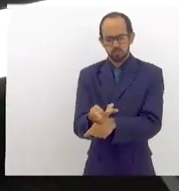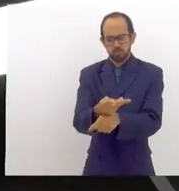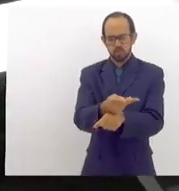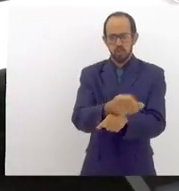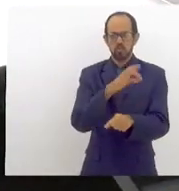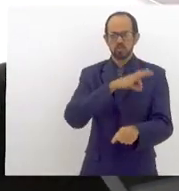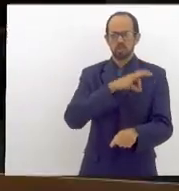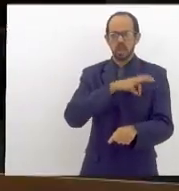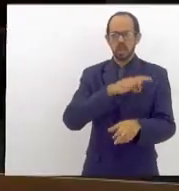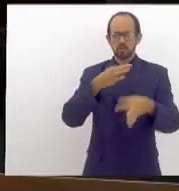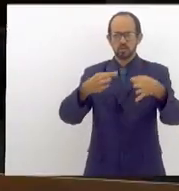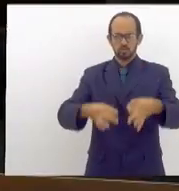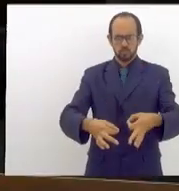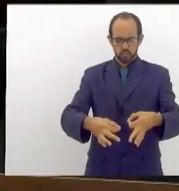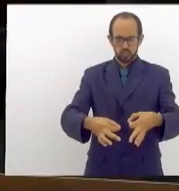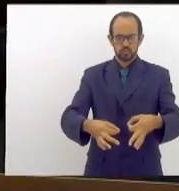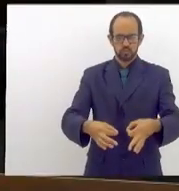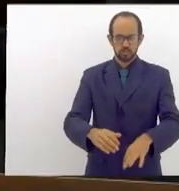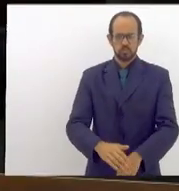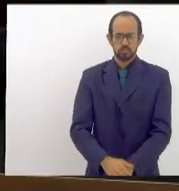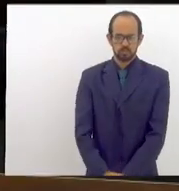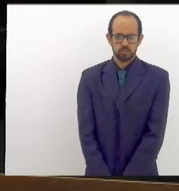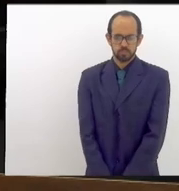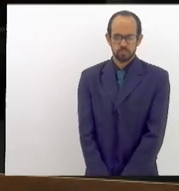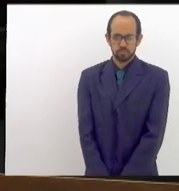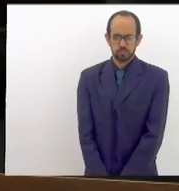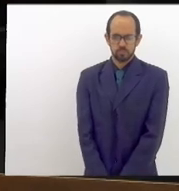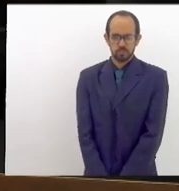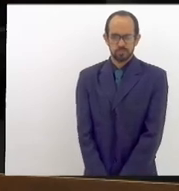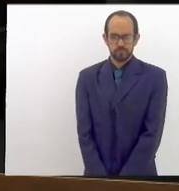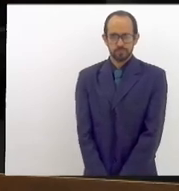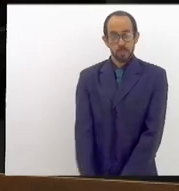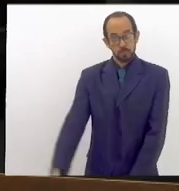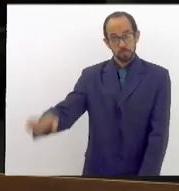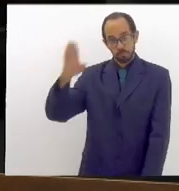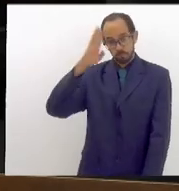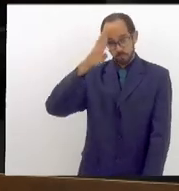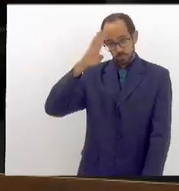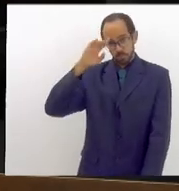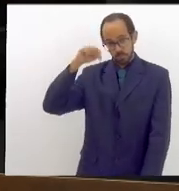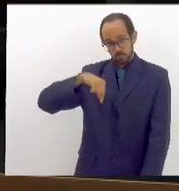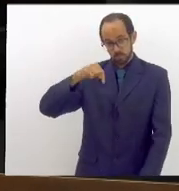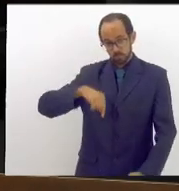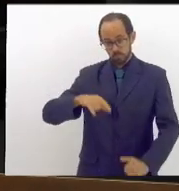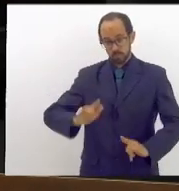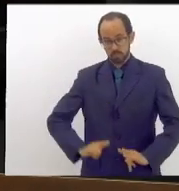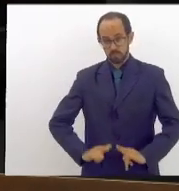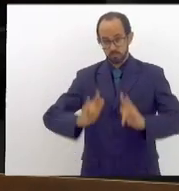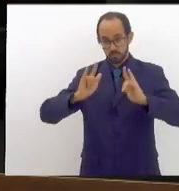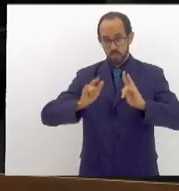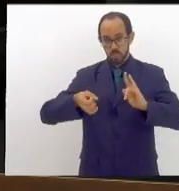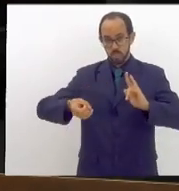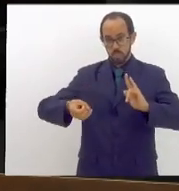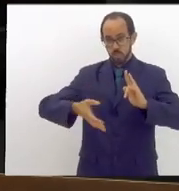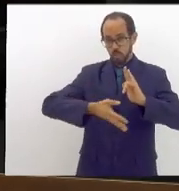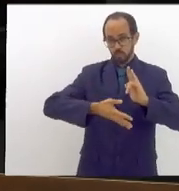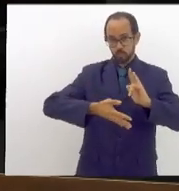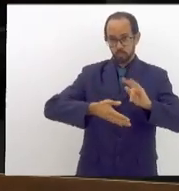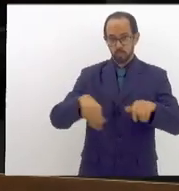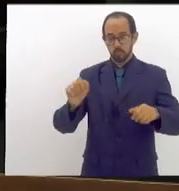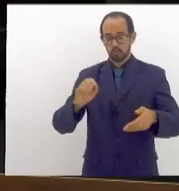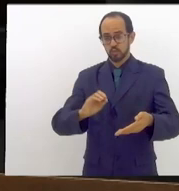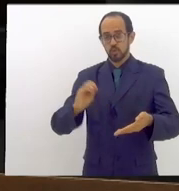justa Principalmente nesse prédio novo o seu aparelhou